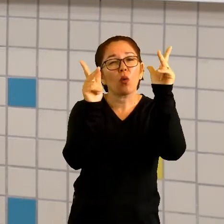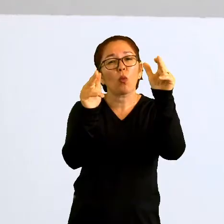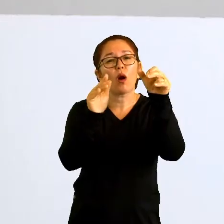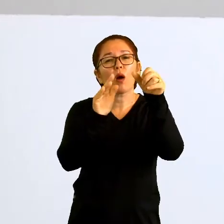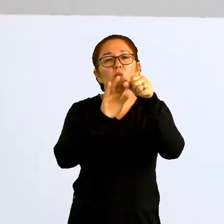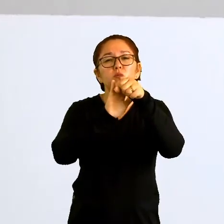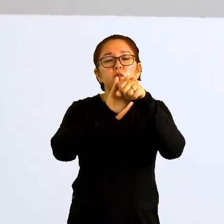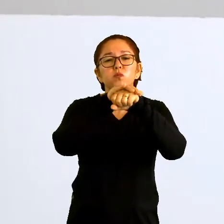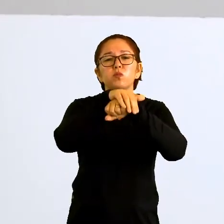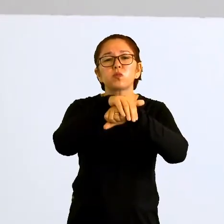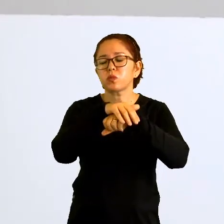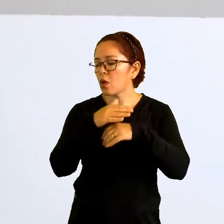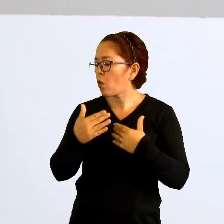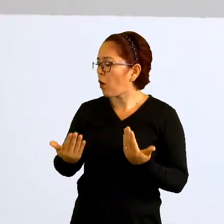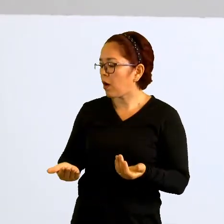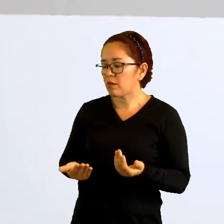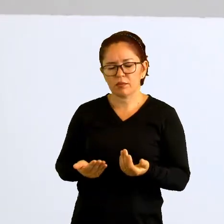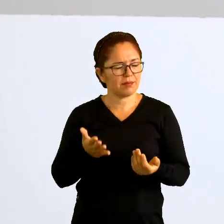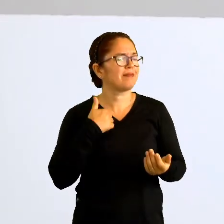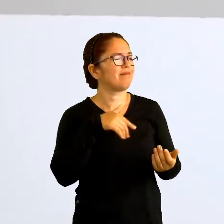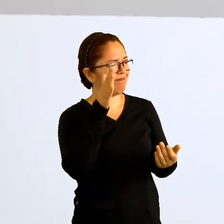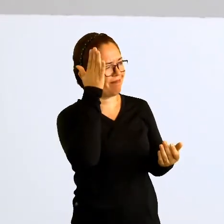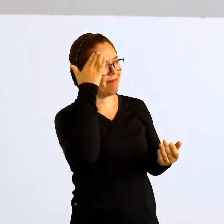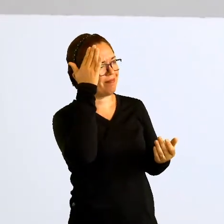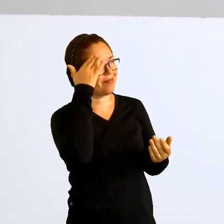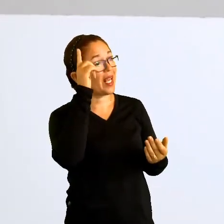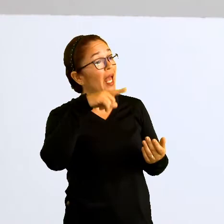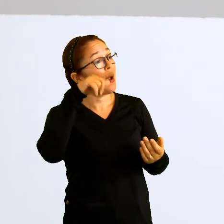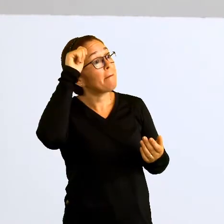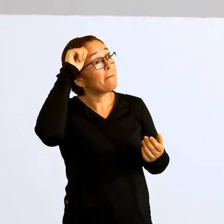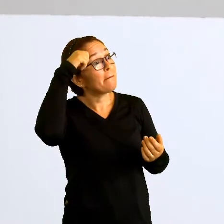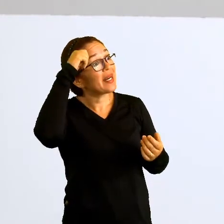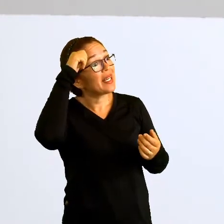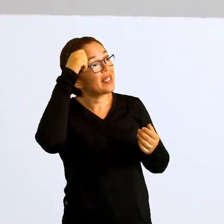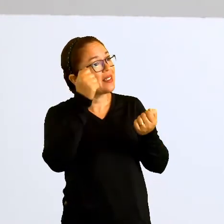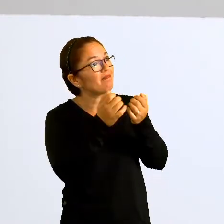Fava? Claro, prof. As borboletas pretas.